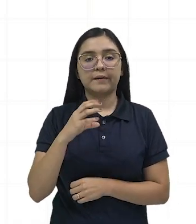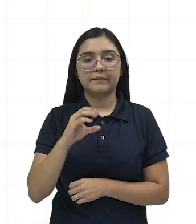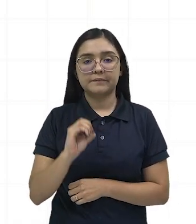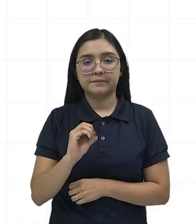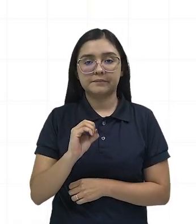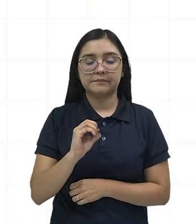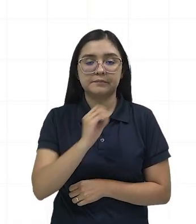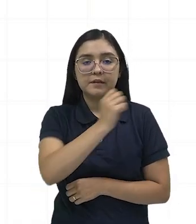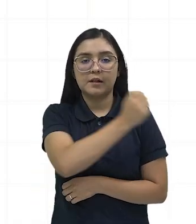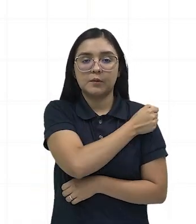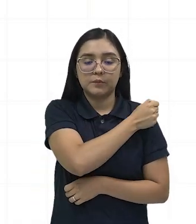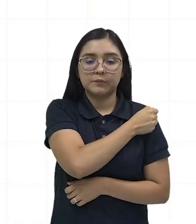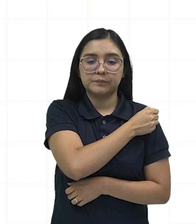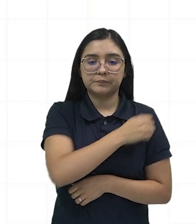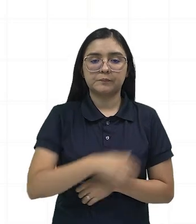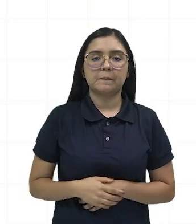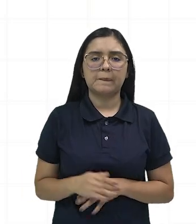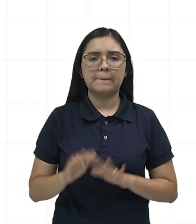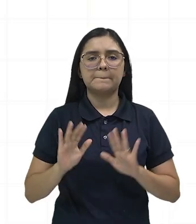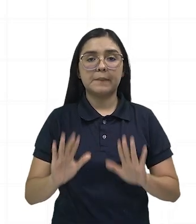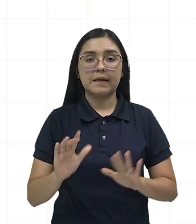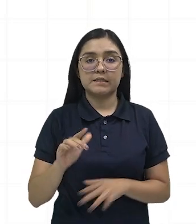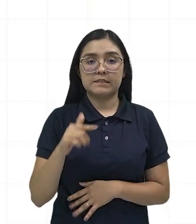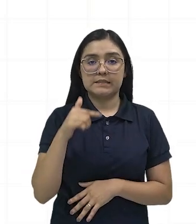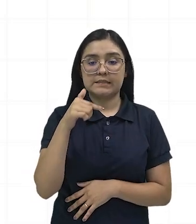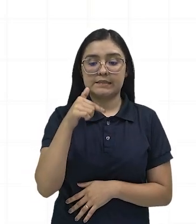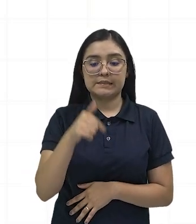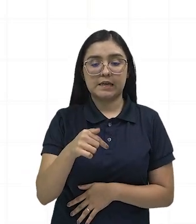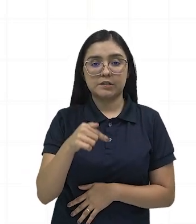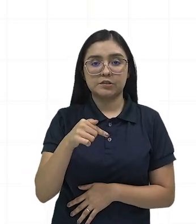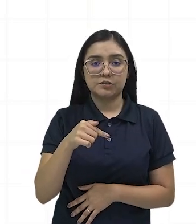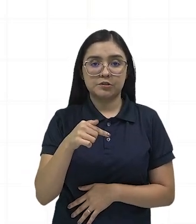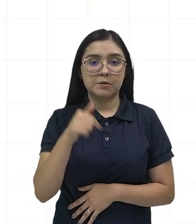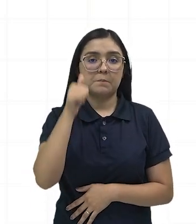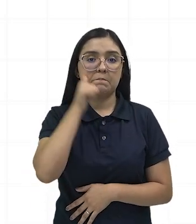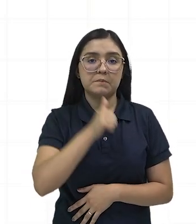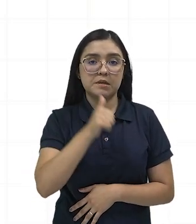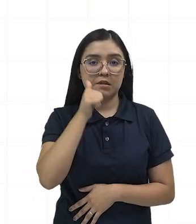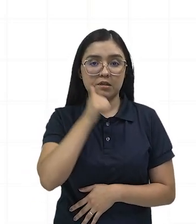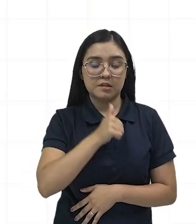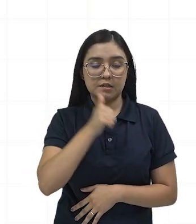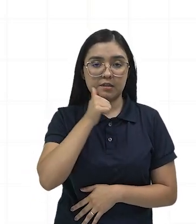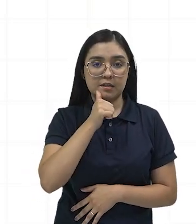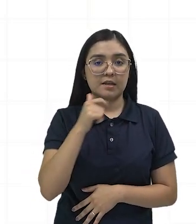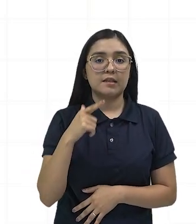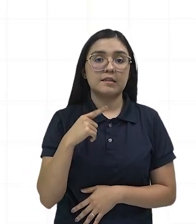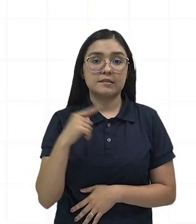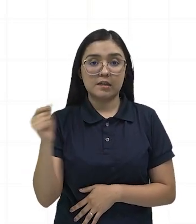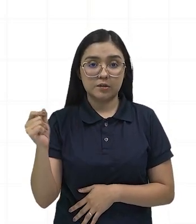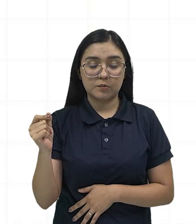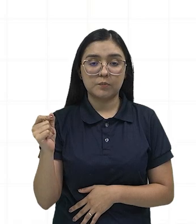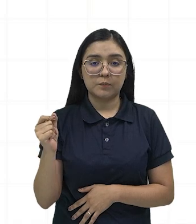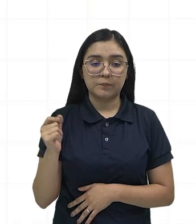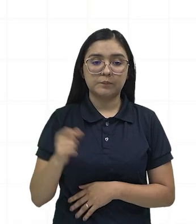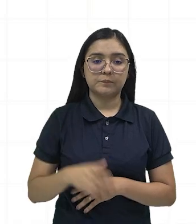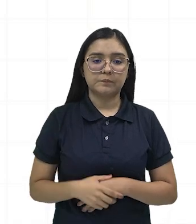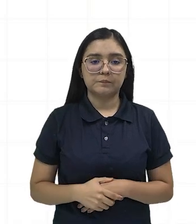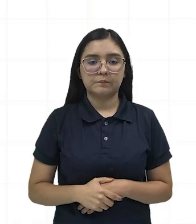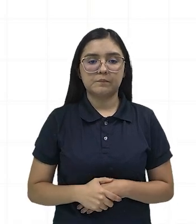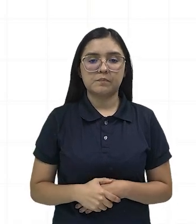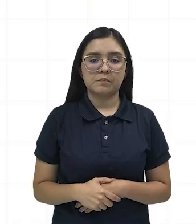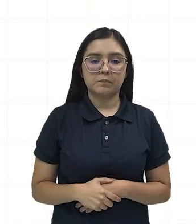alunos. Quando 7 meninas saíram, então, a primeira frase está relacionada a